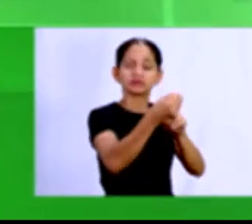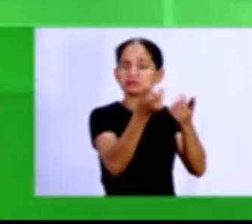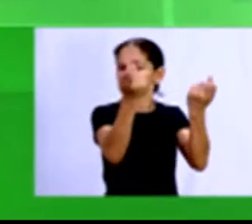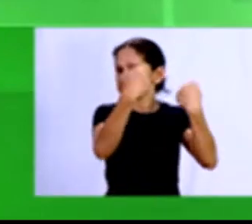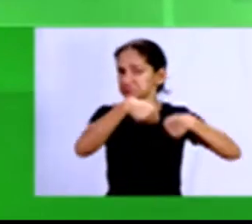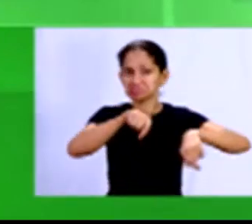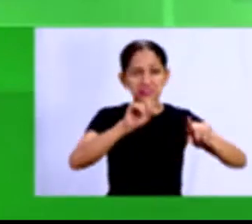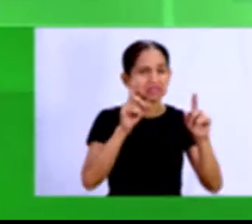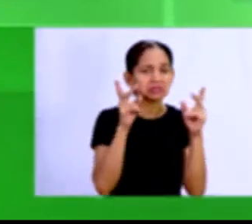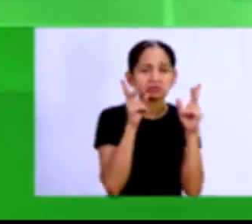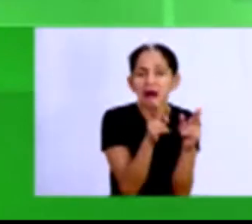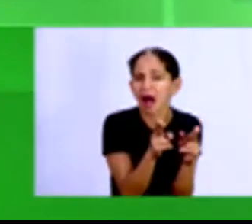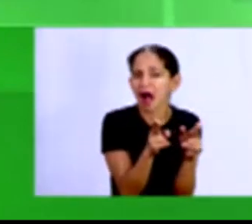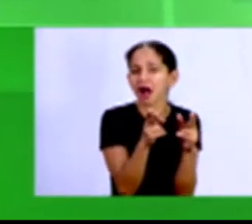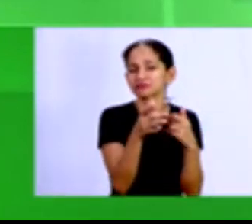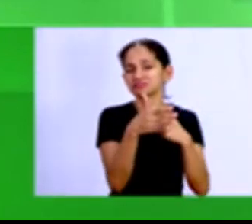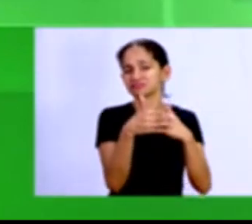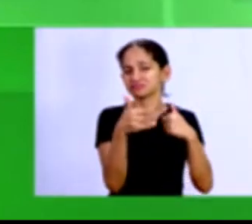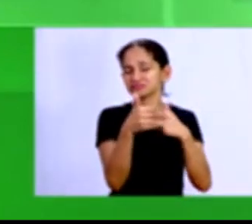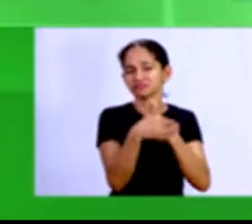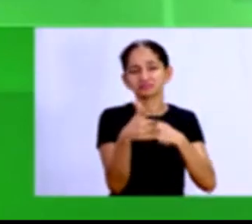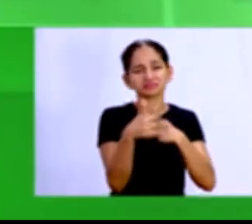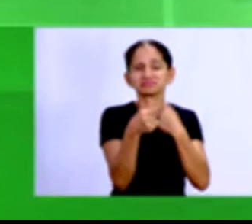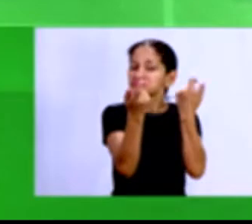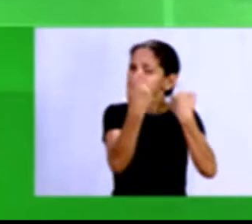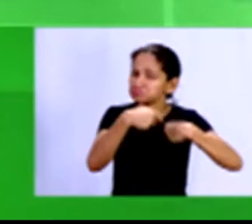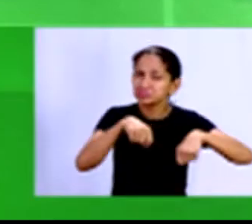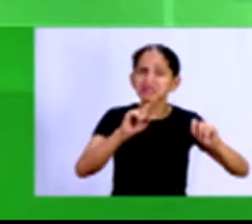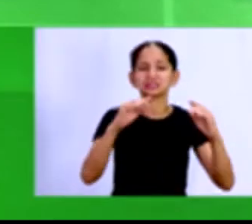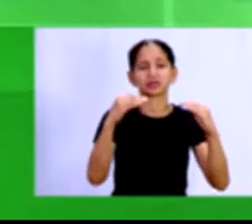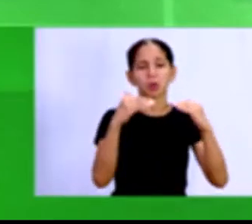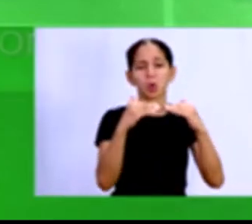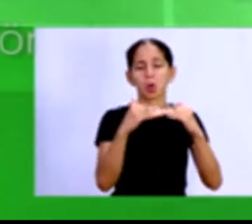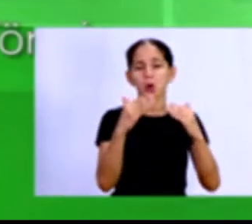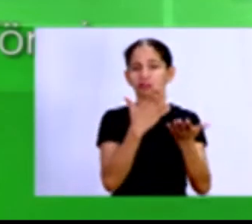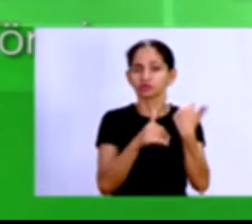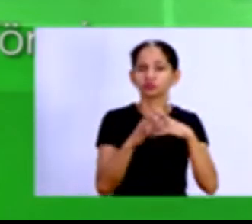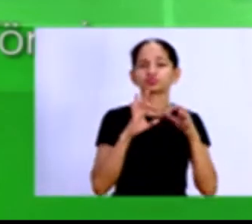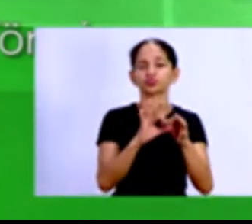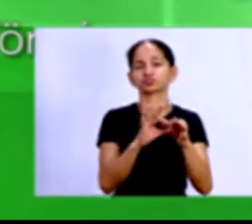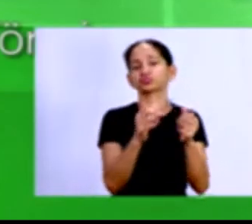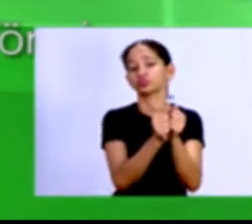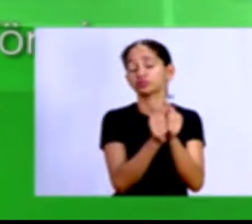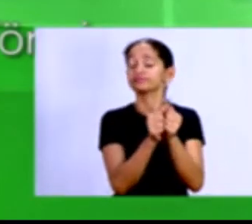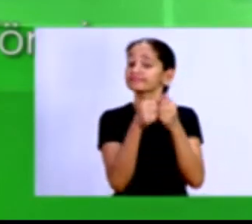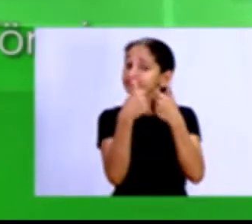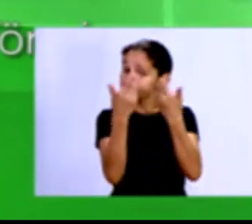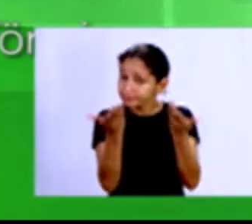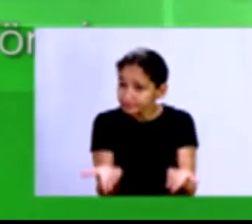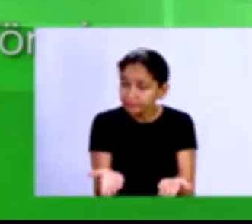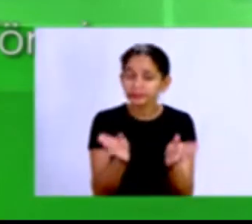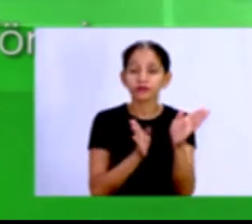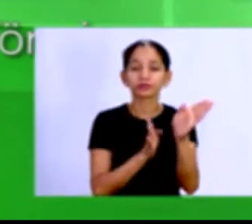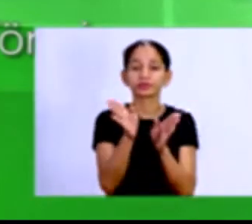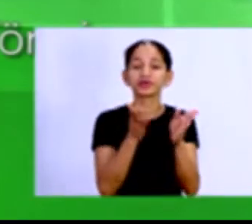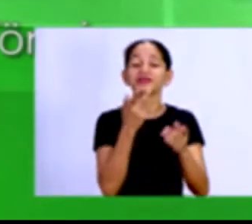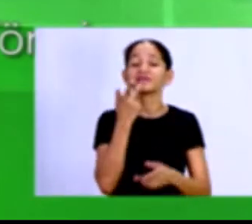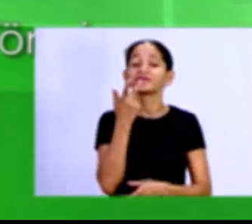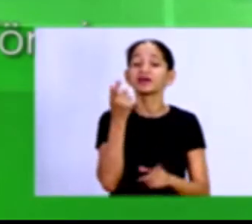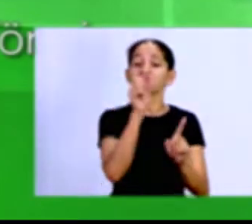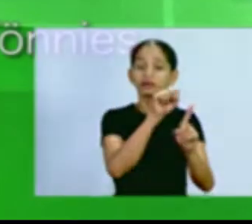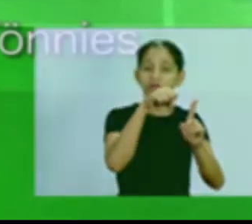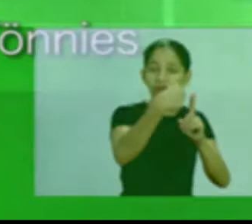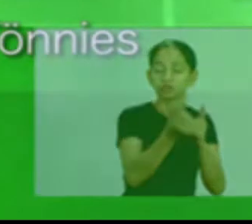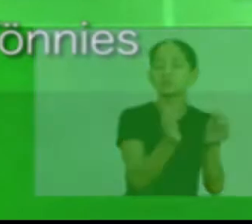necessita de toda essa cumplicidade, que os envolvidos concordem com todas as ideias. Ferdinand Tones conceitua a sociedade como um